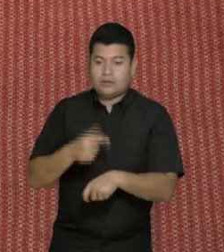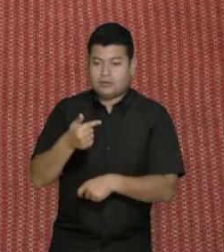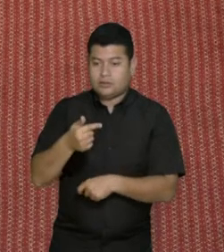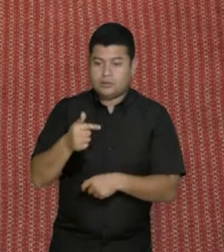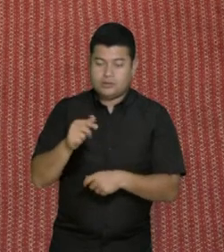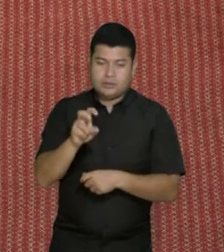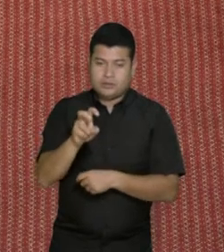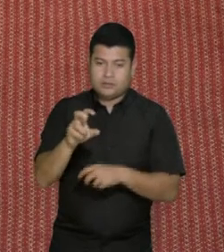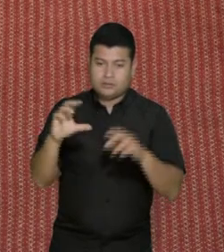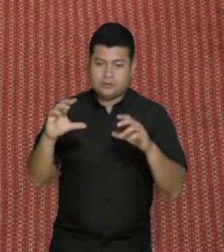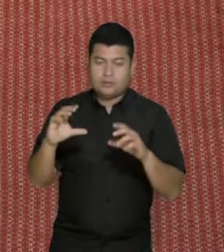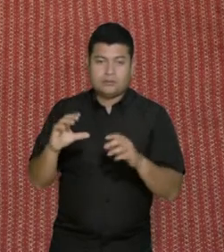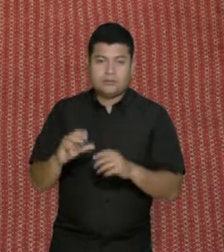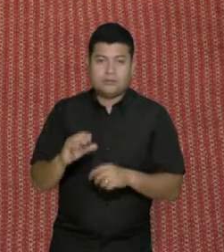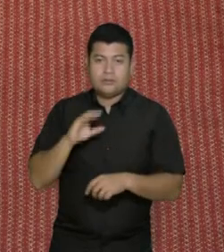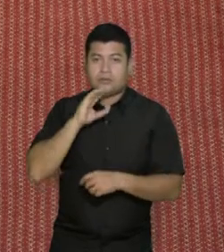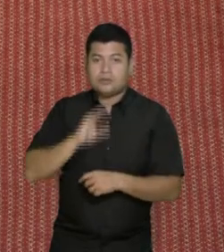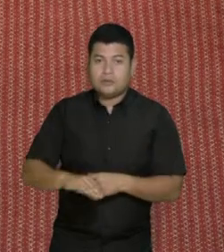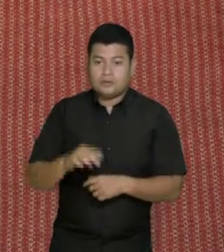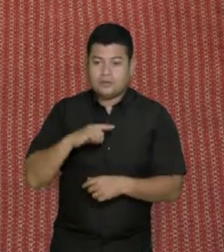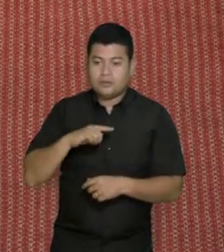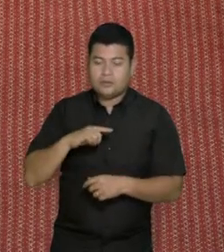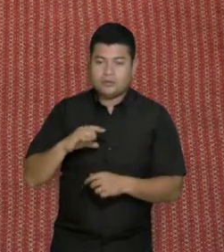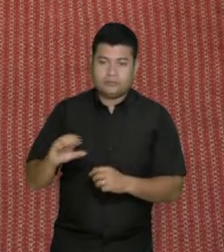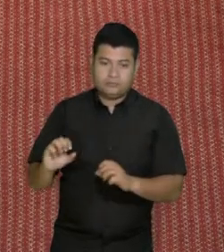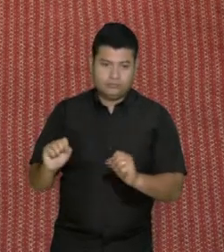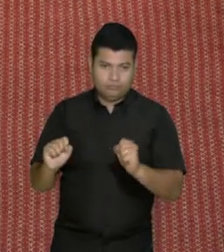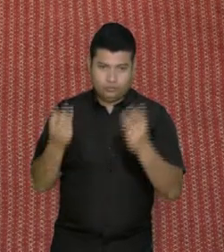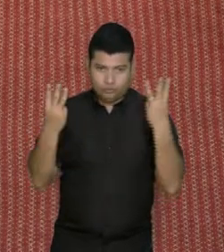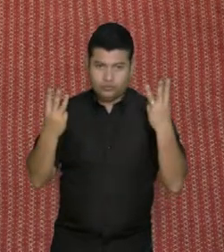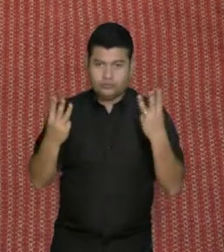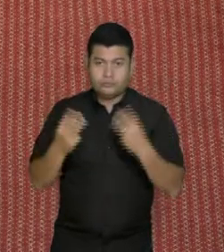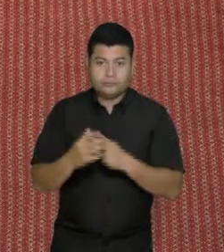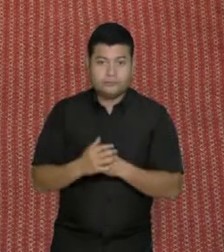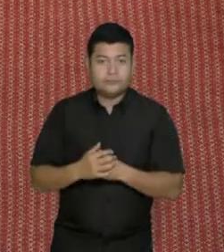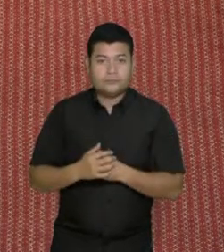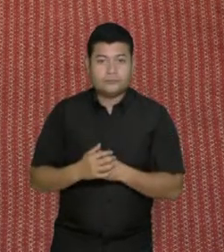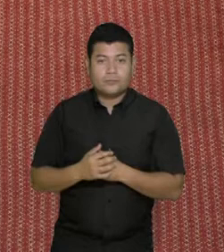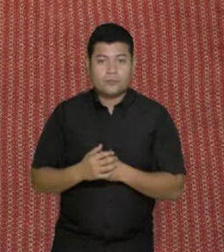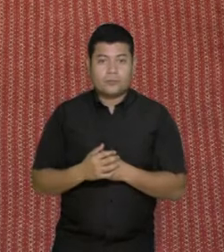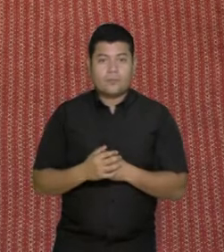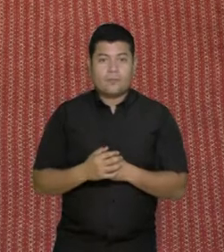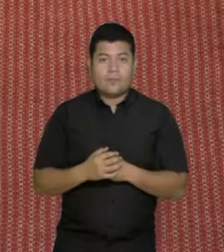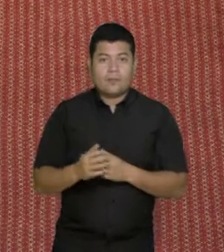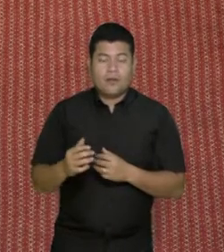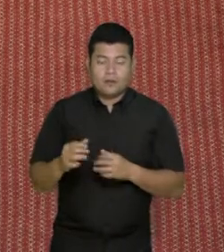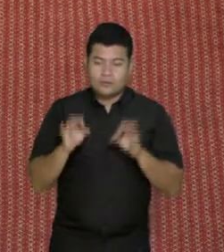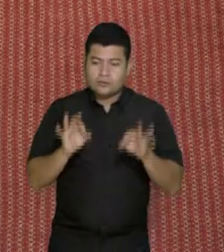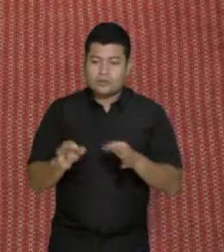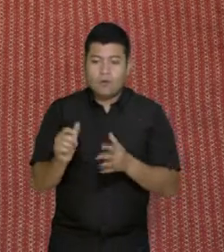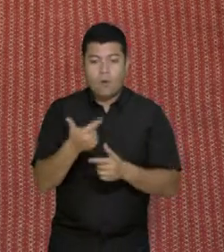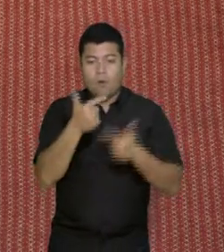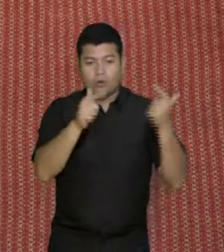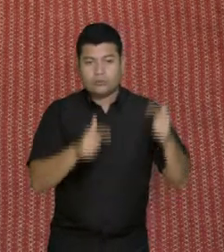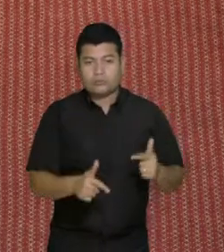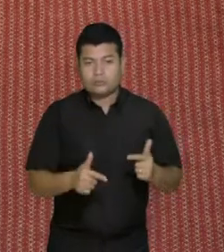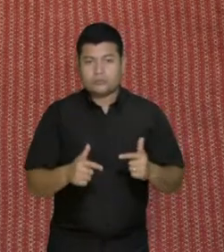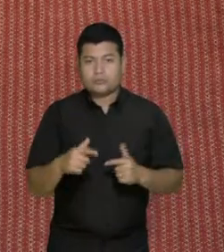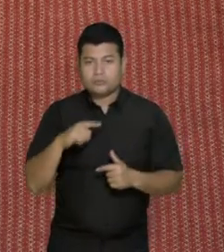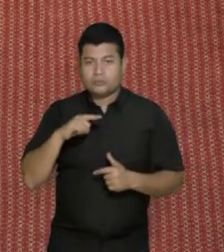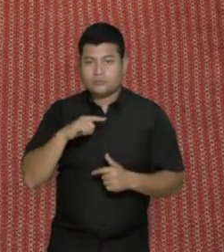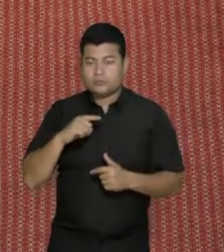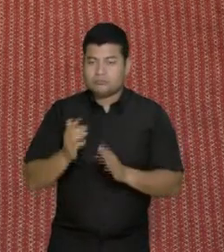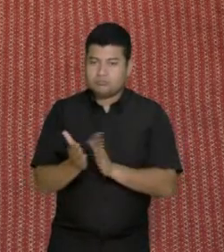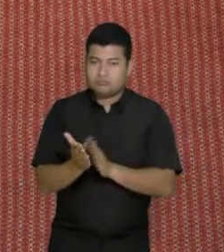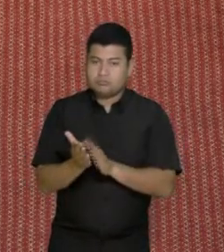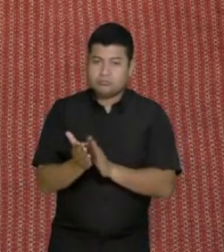19 horas, Garotos de Ouro. Tá? Então, está aí uma parte da programação, tenho certeza que outros deputados também vão fazer menção dela. Parabéns